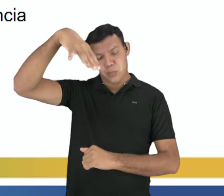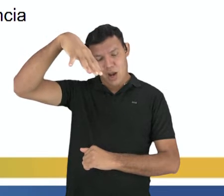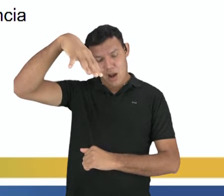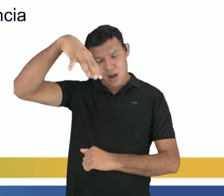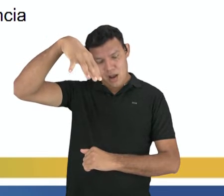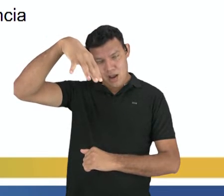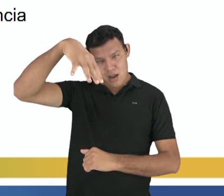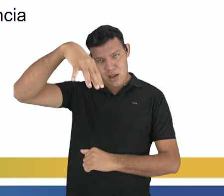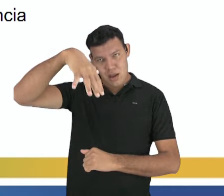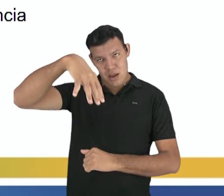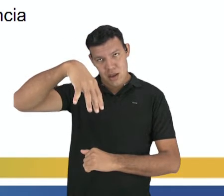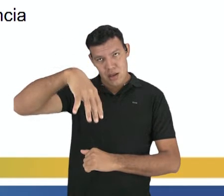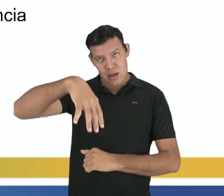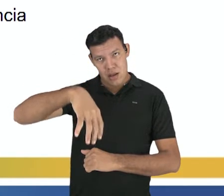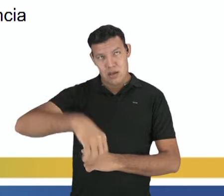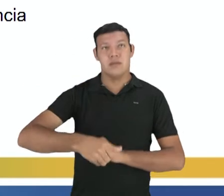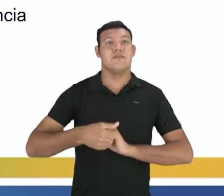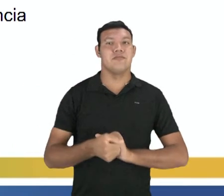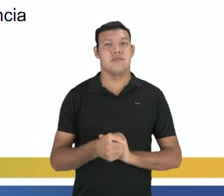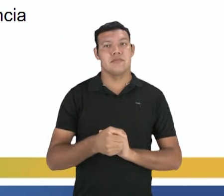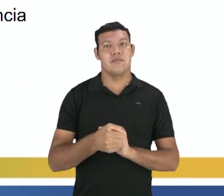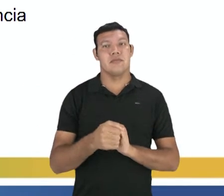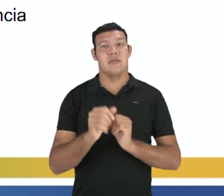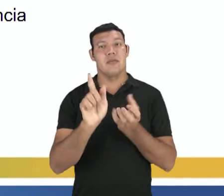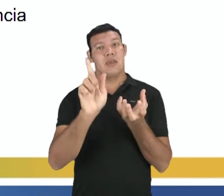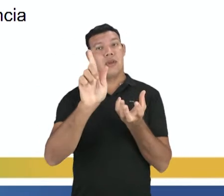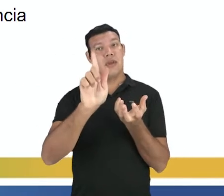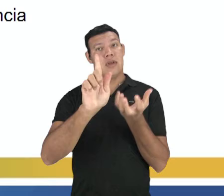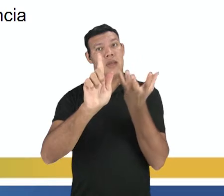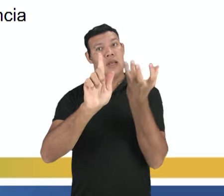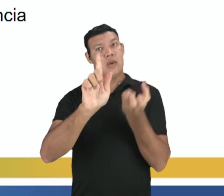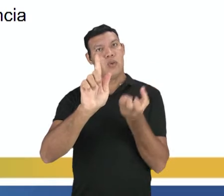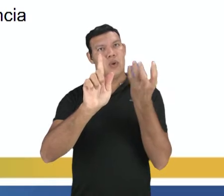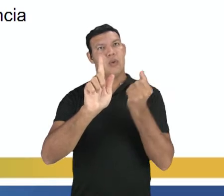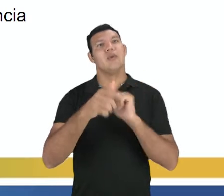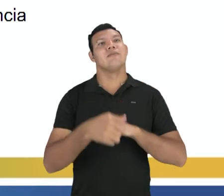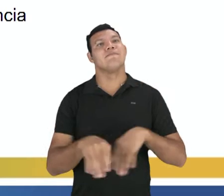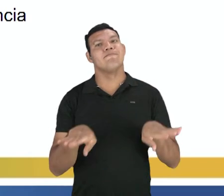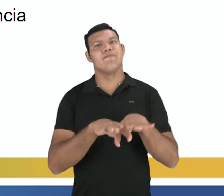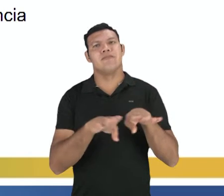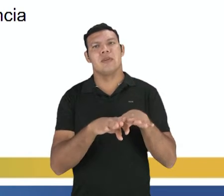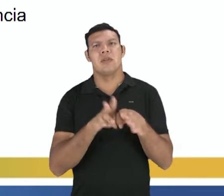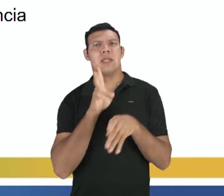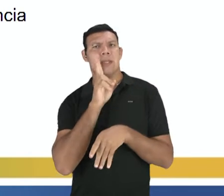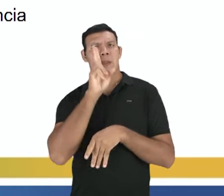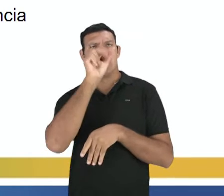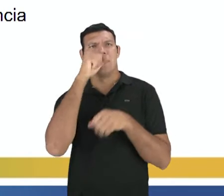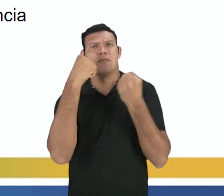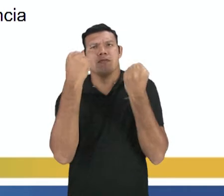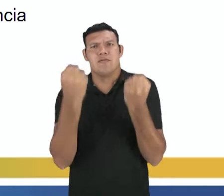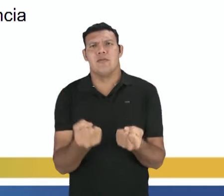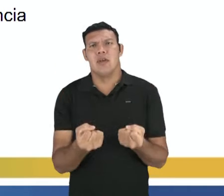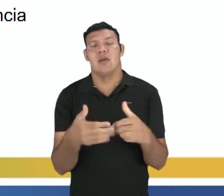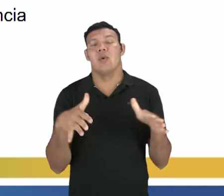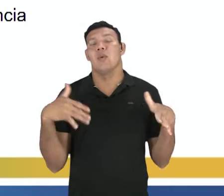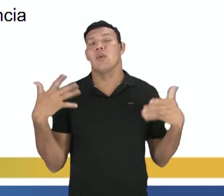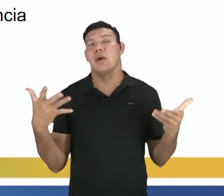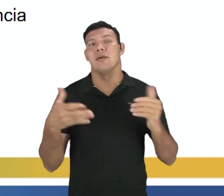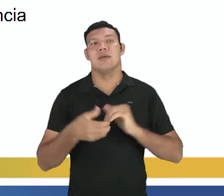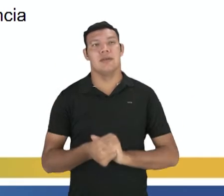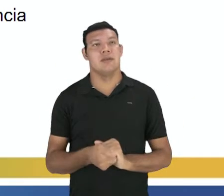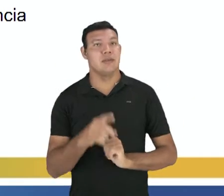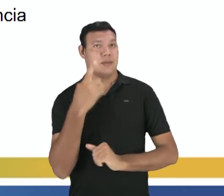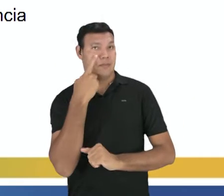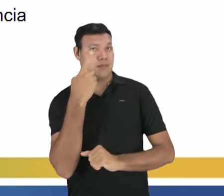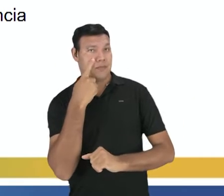h e essa bolinha está sujeita à ação da força peso Qual é o trabalho que vai ser realizado pela força peso vamos ver